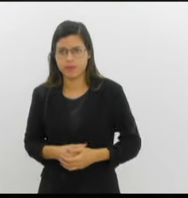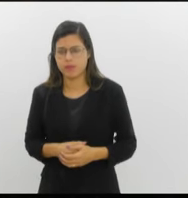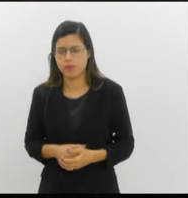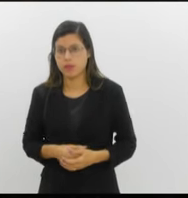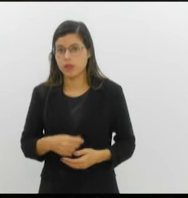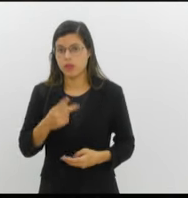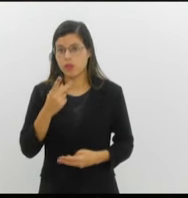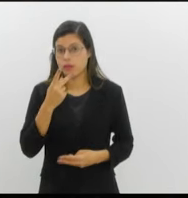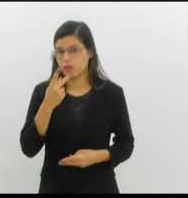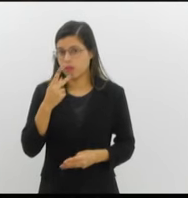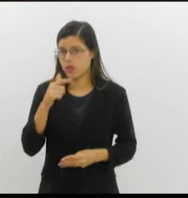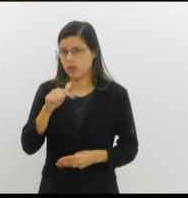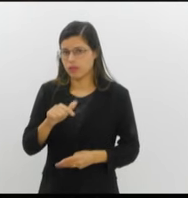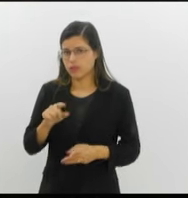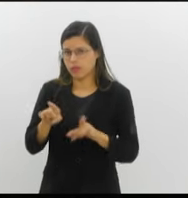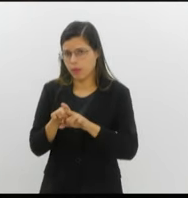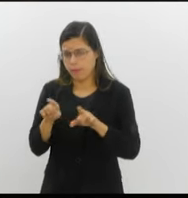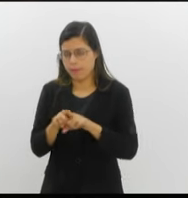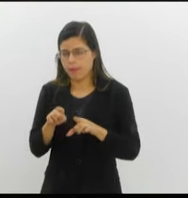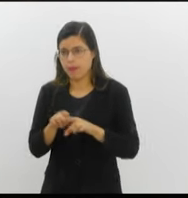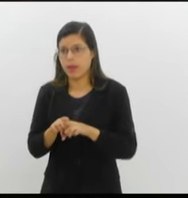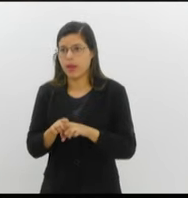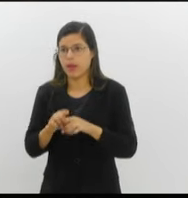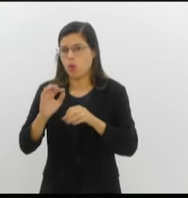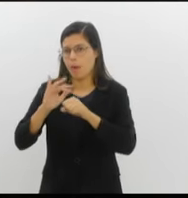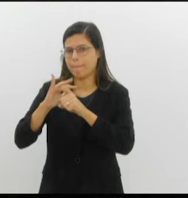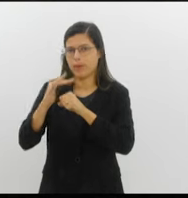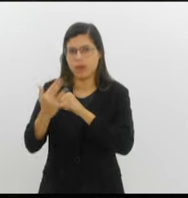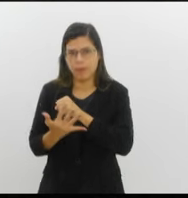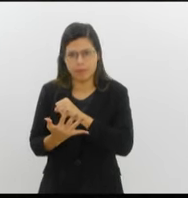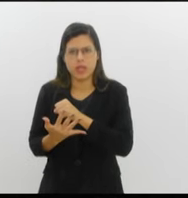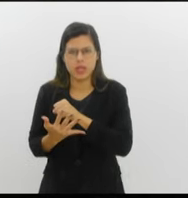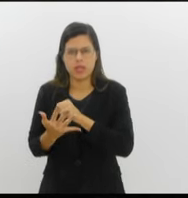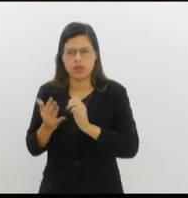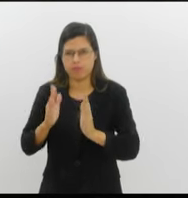a supervia que com a pandemia